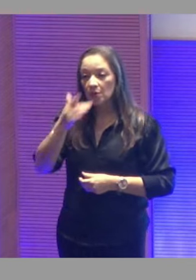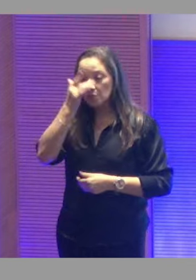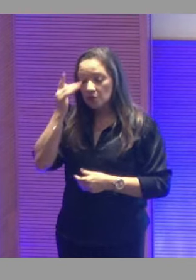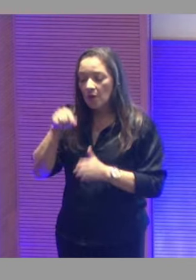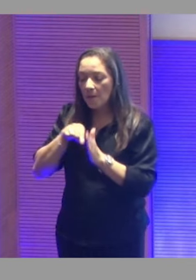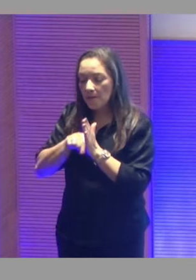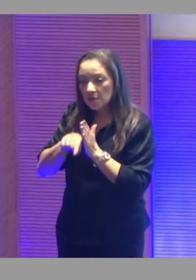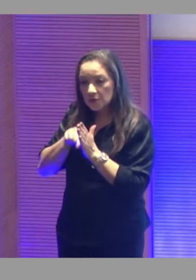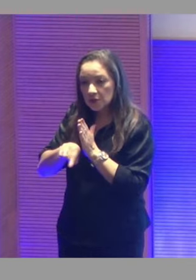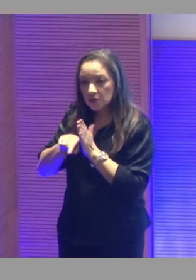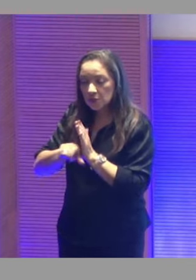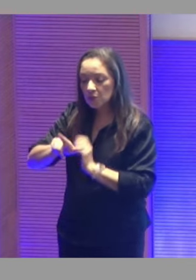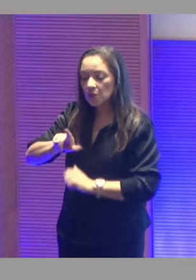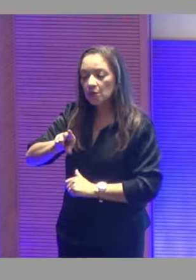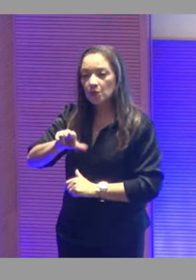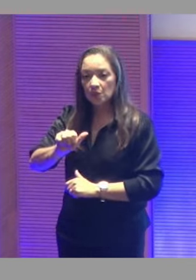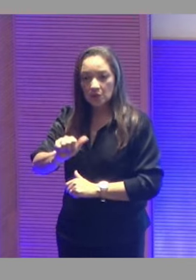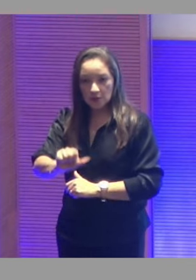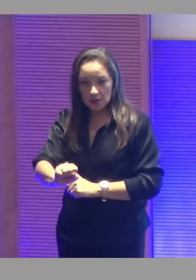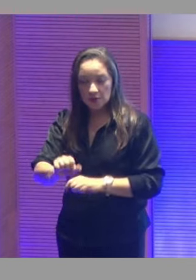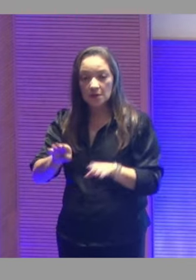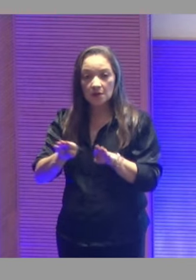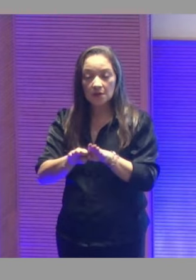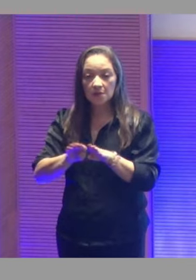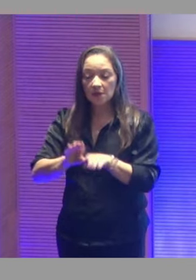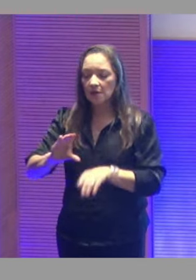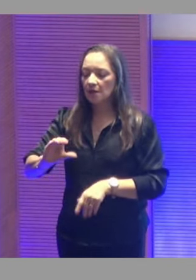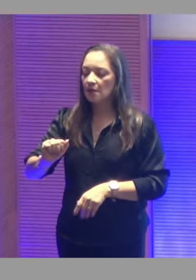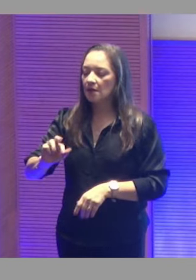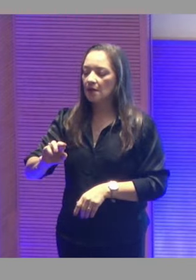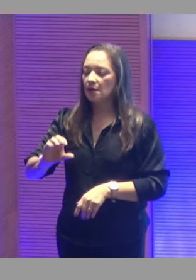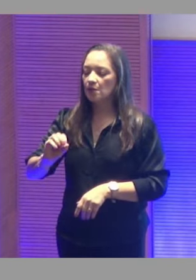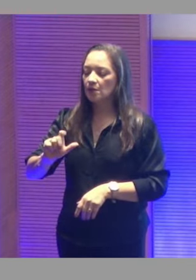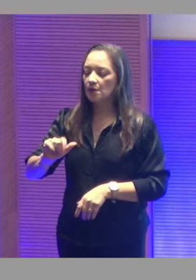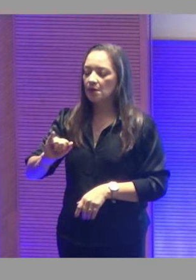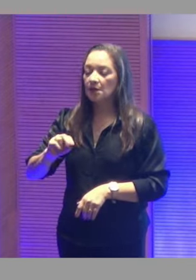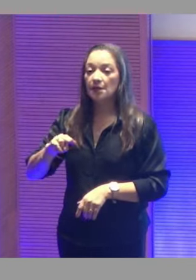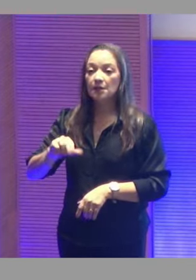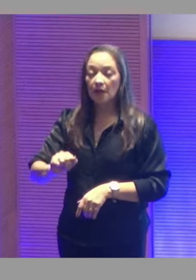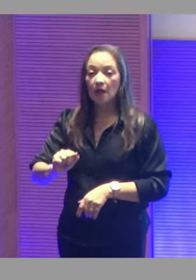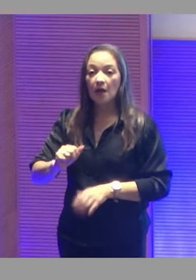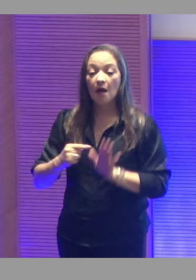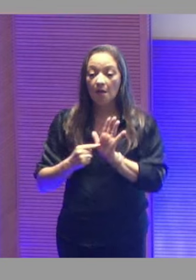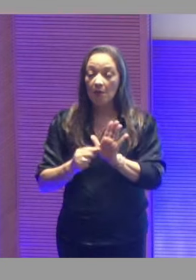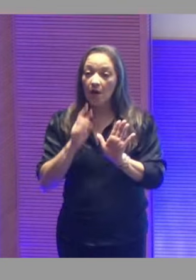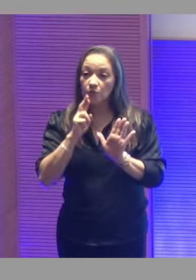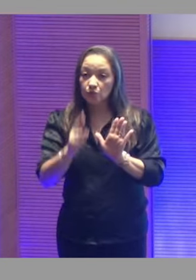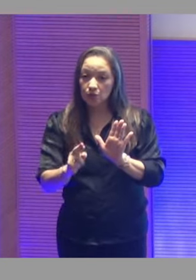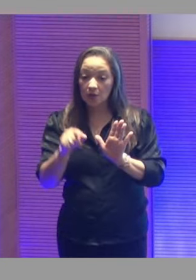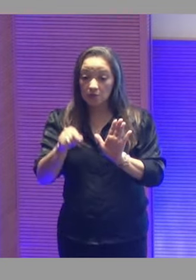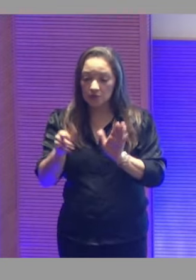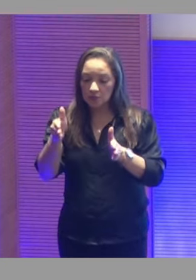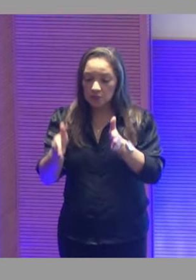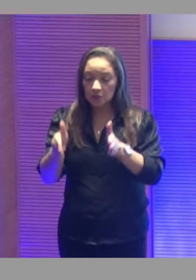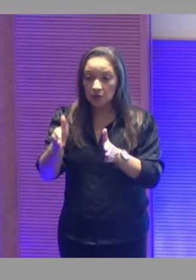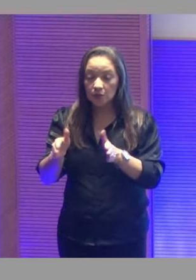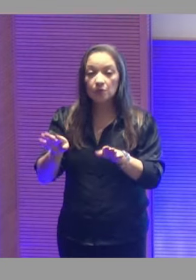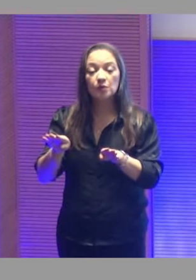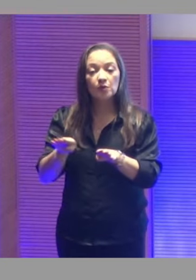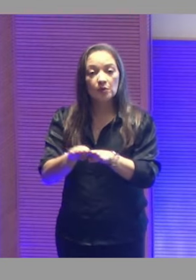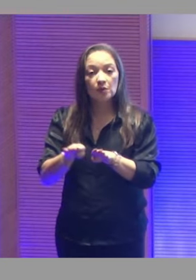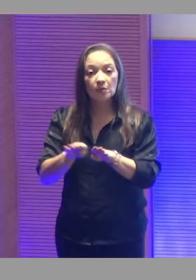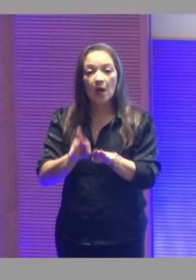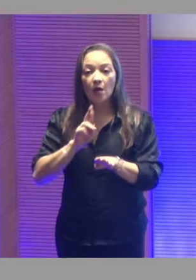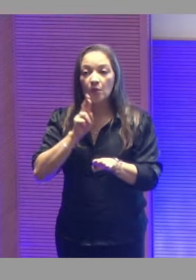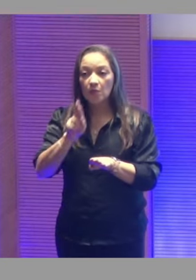programa O Lucas e a Carolina que apresentarão paraa gente os resultados deste ciclo não só os resultados dos